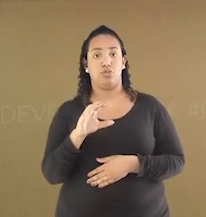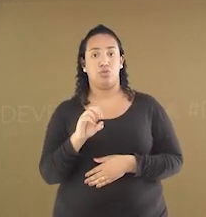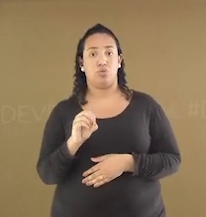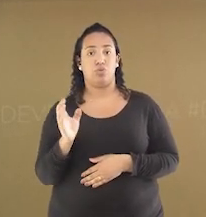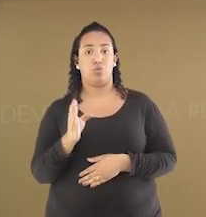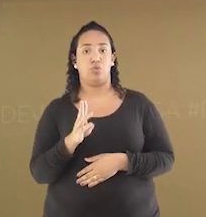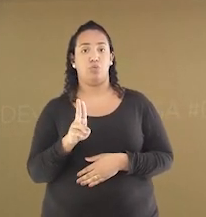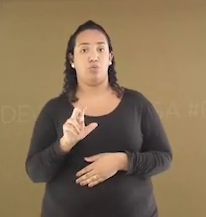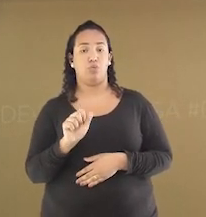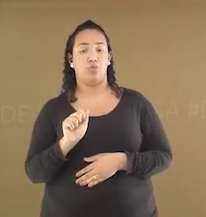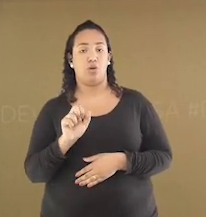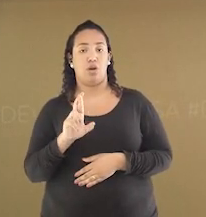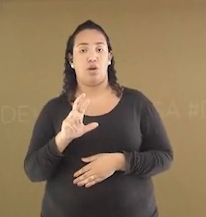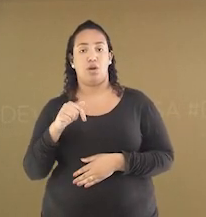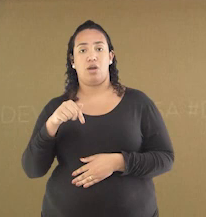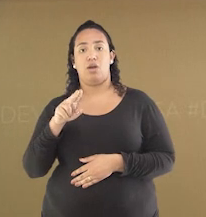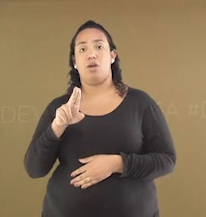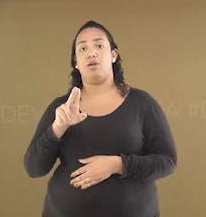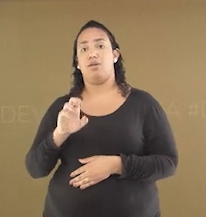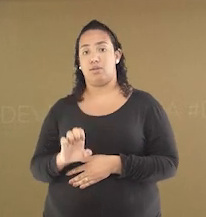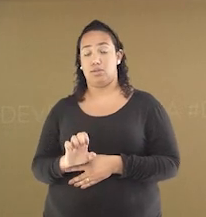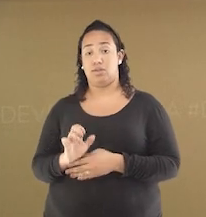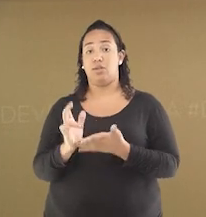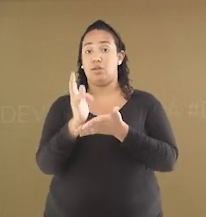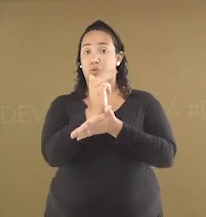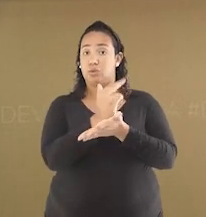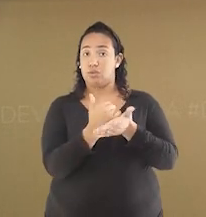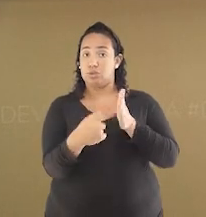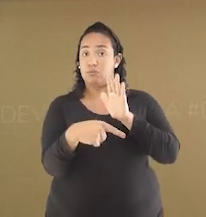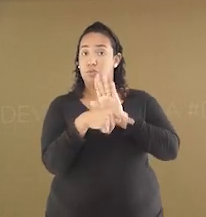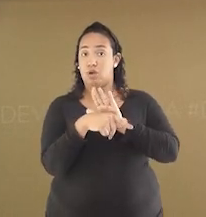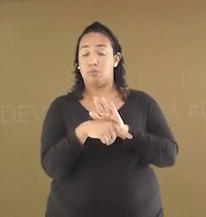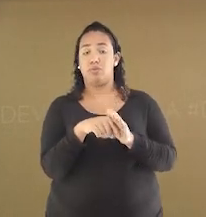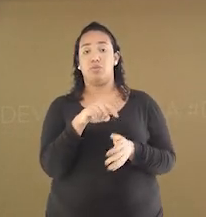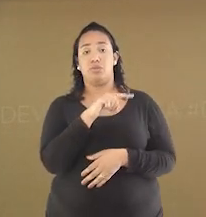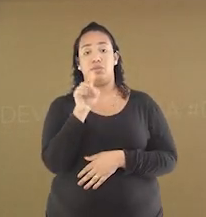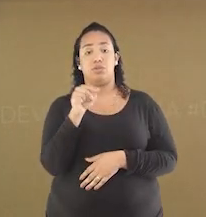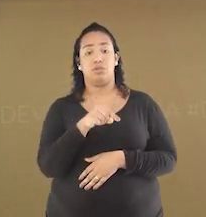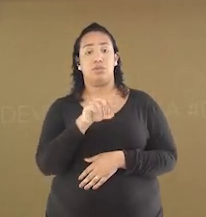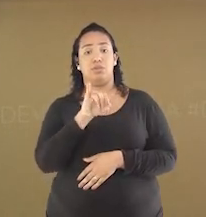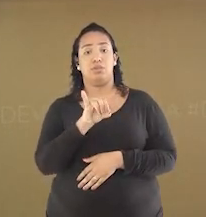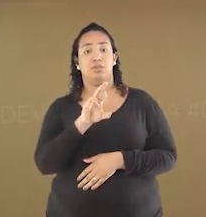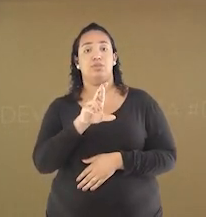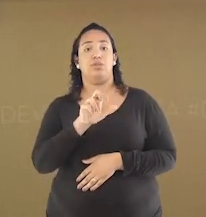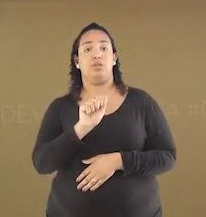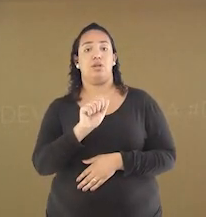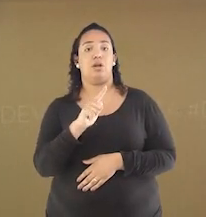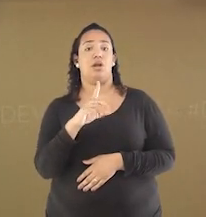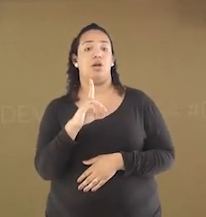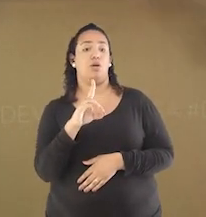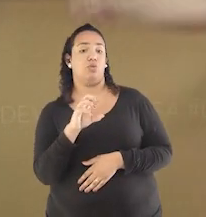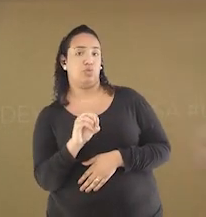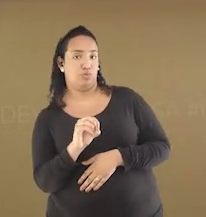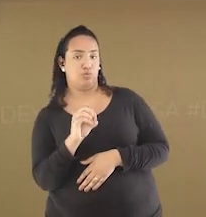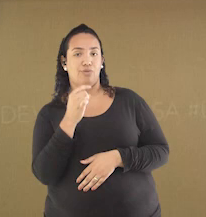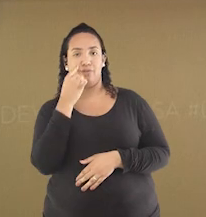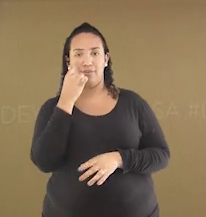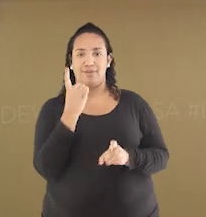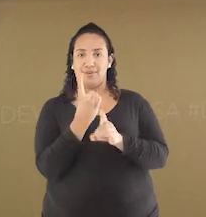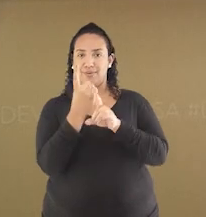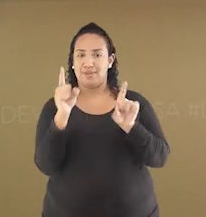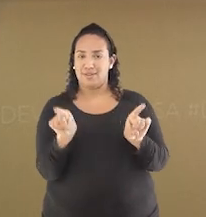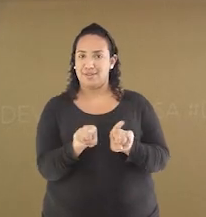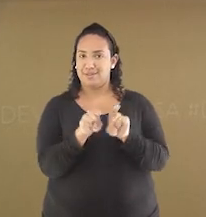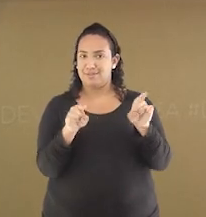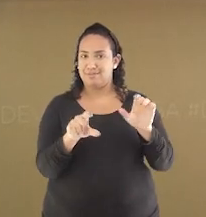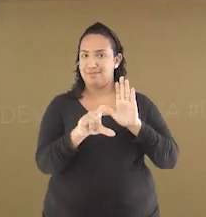quem ilustrou foi Ziraldo. Essa informação nós também encontramos logo aqui no primeiro